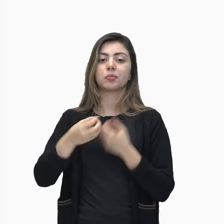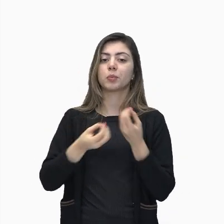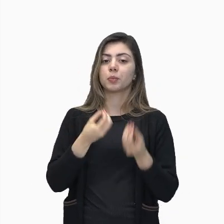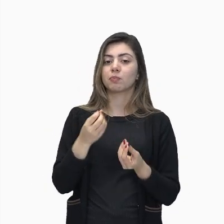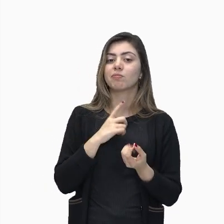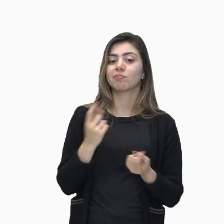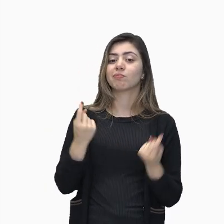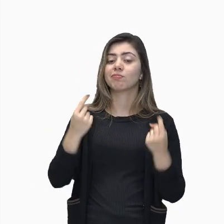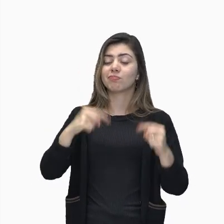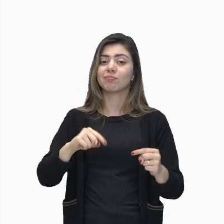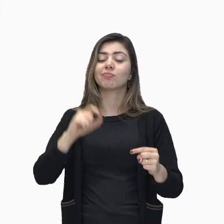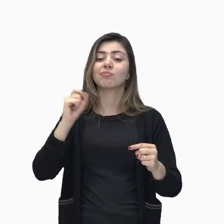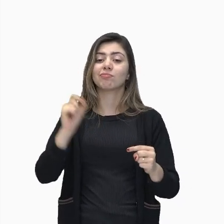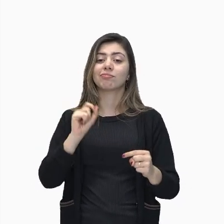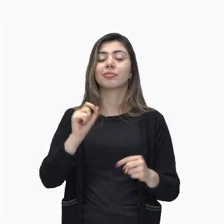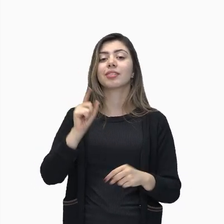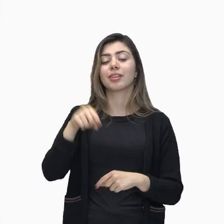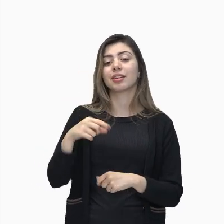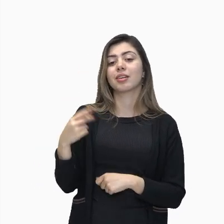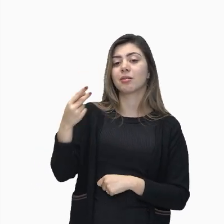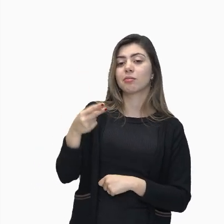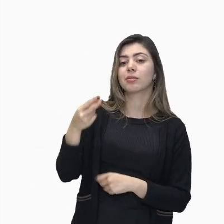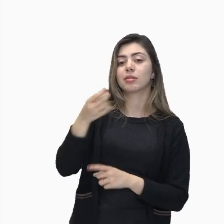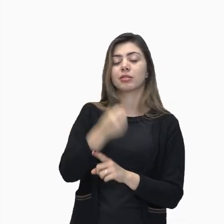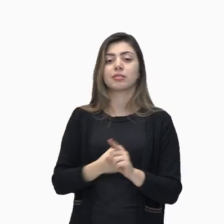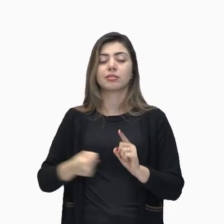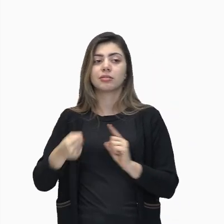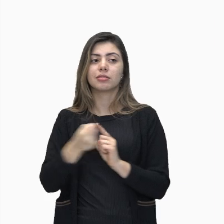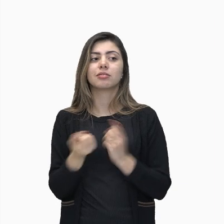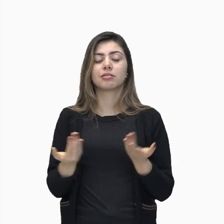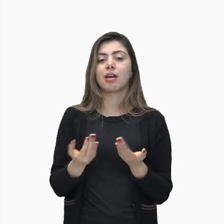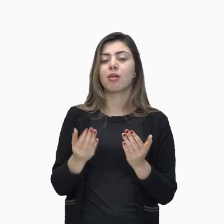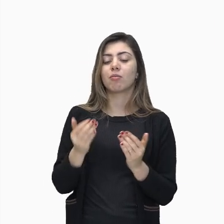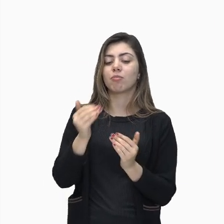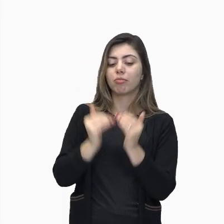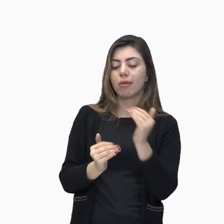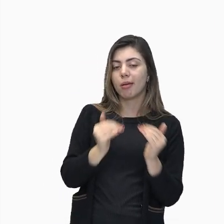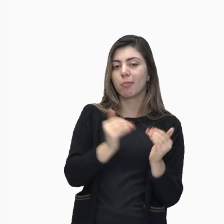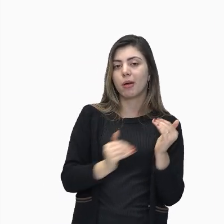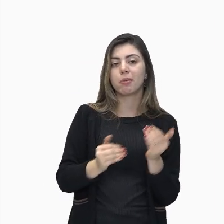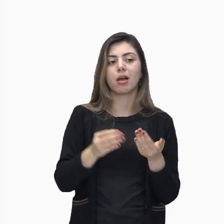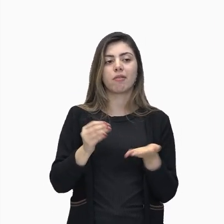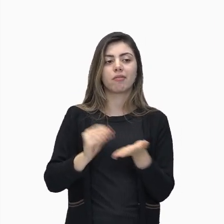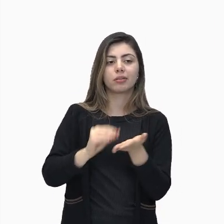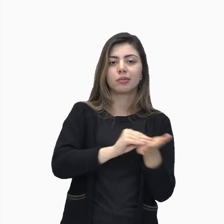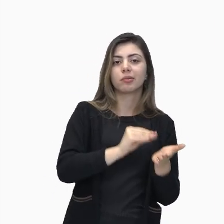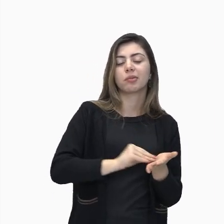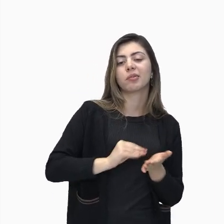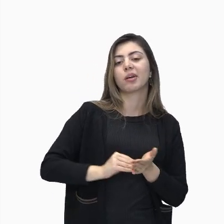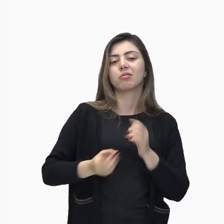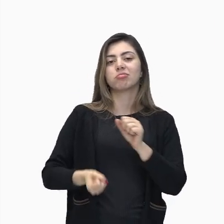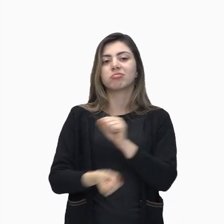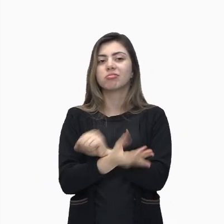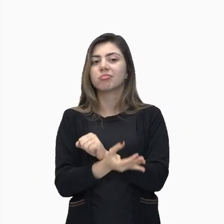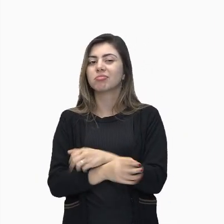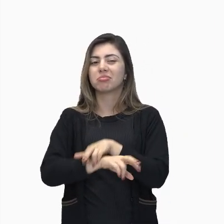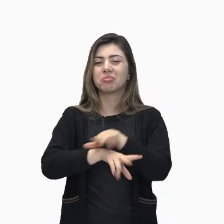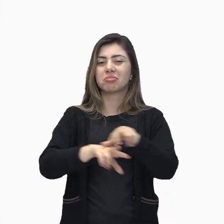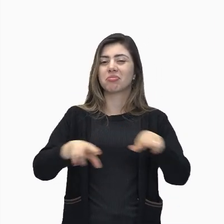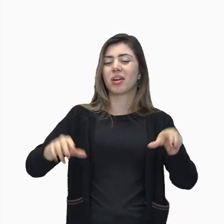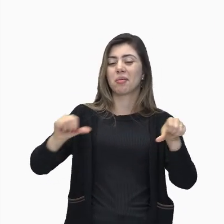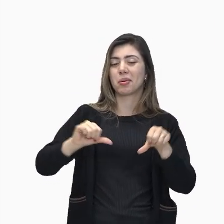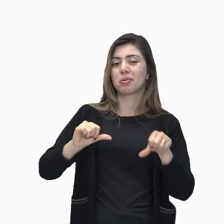enfrentam desafios de desestruturação política e social. E o que acontece com